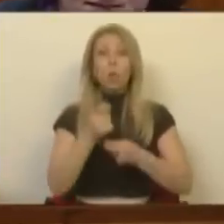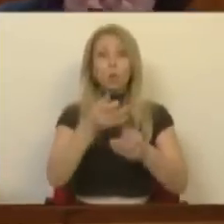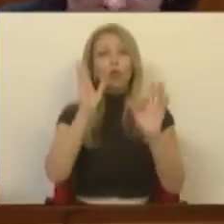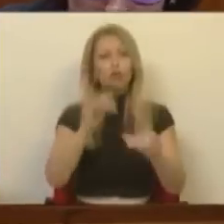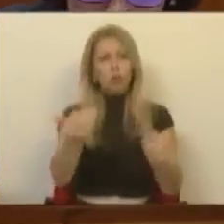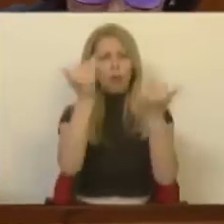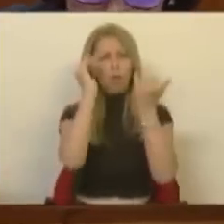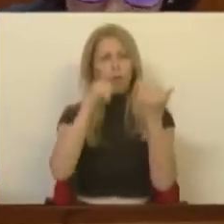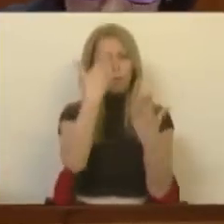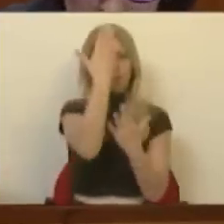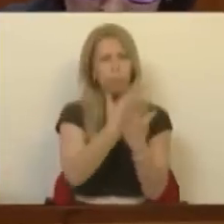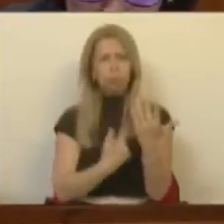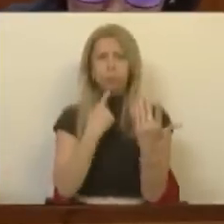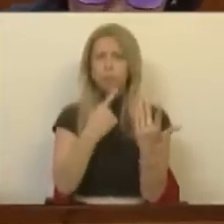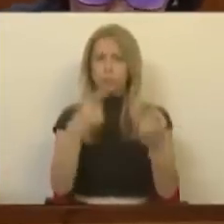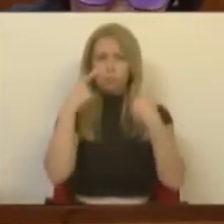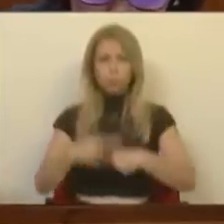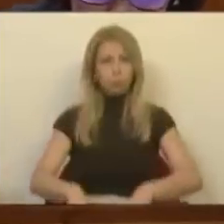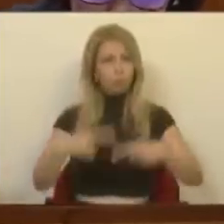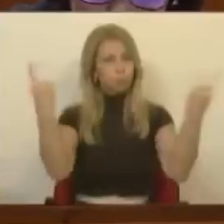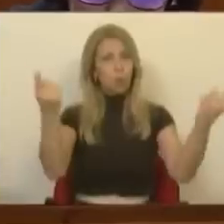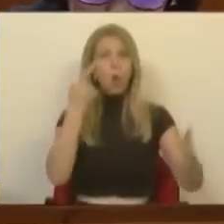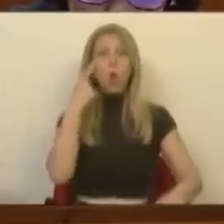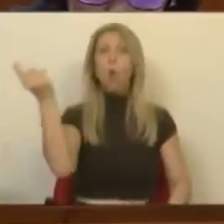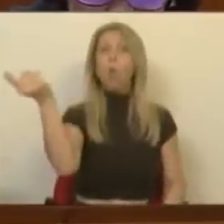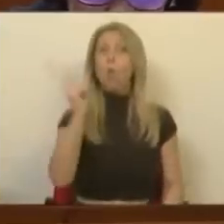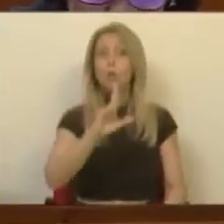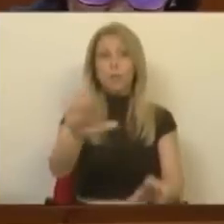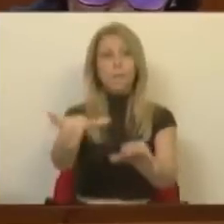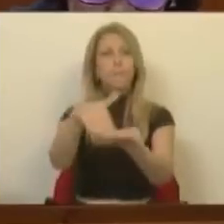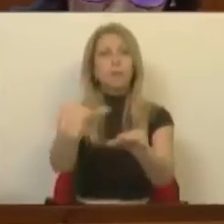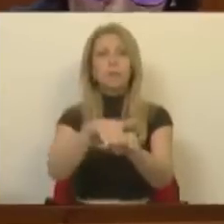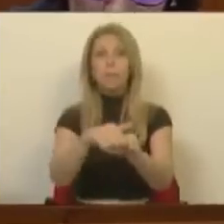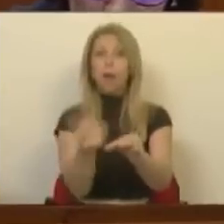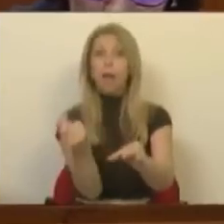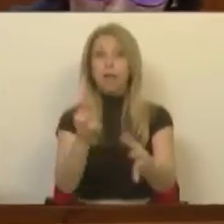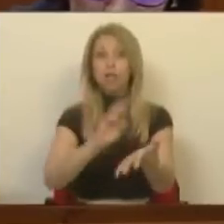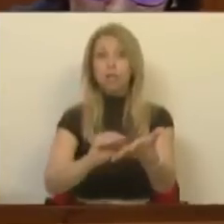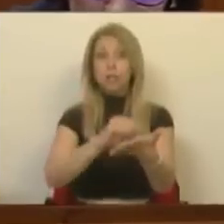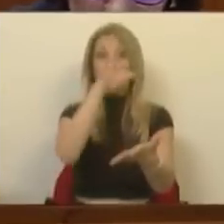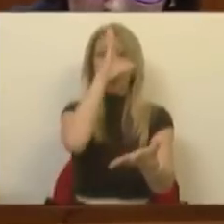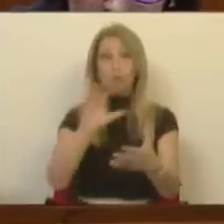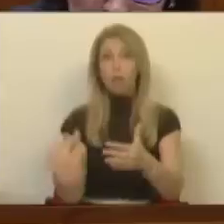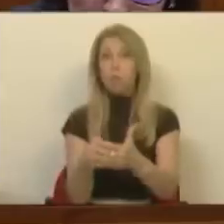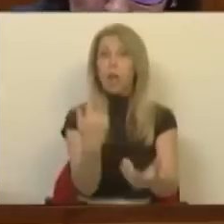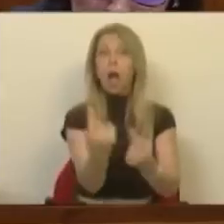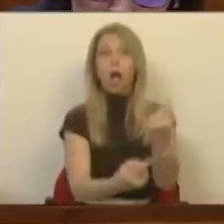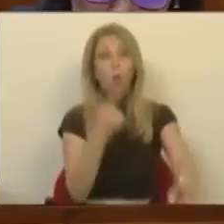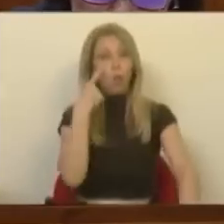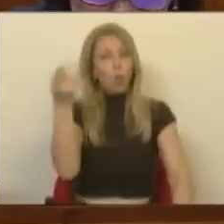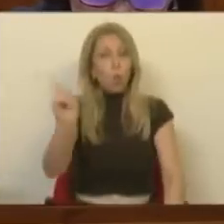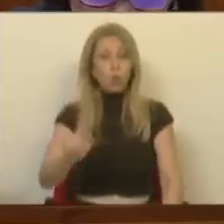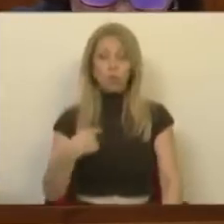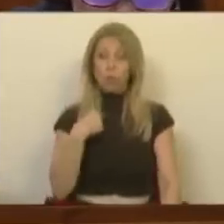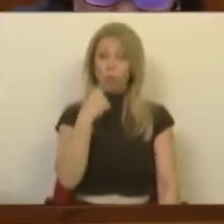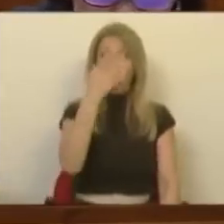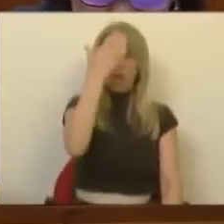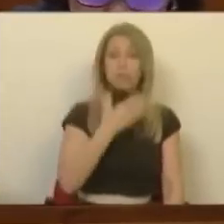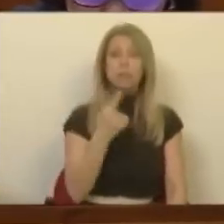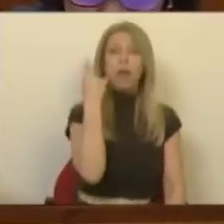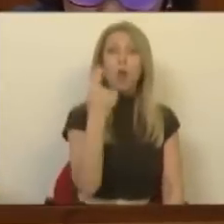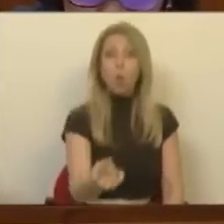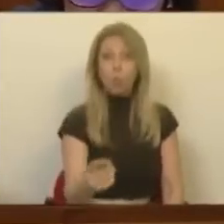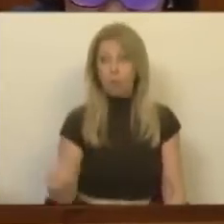não tinha conhecimento do envolvimento da estado em nenhum processo e eu como lhe disse há uma semana e não tenho Até agora